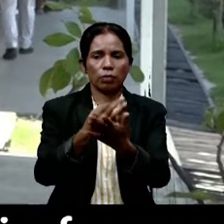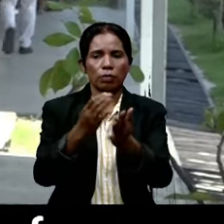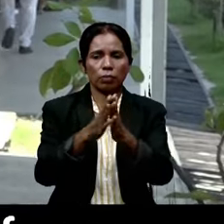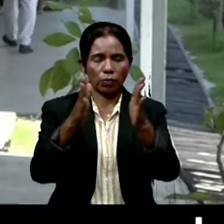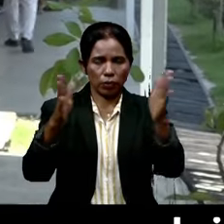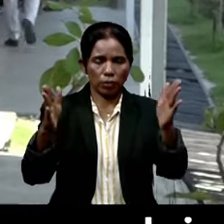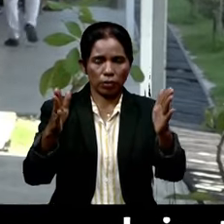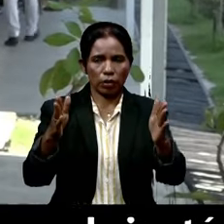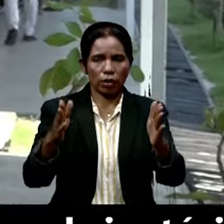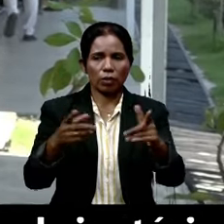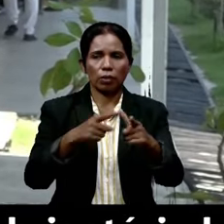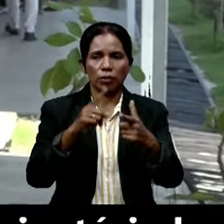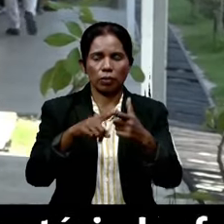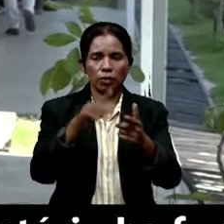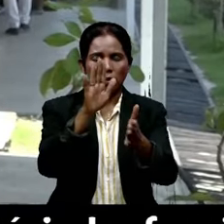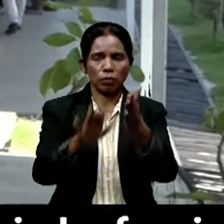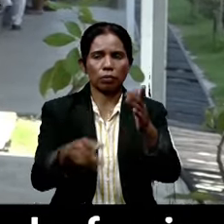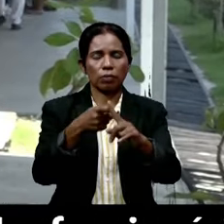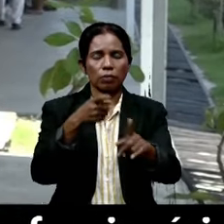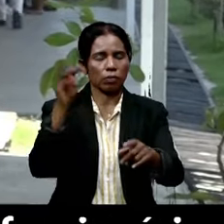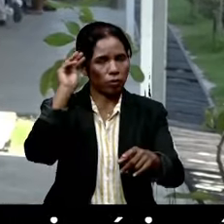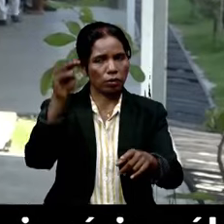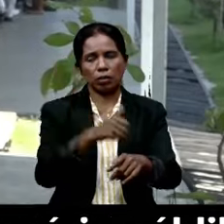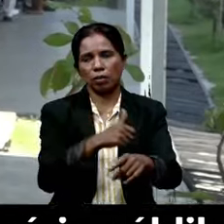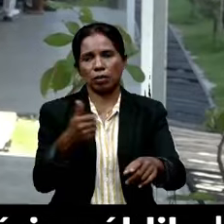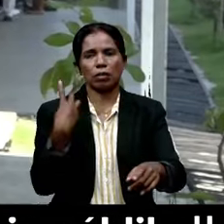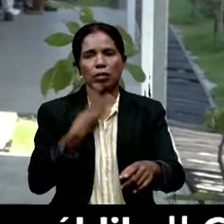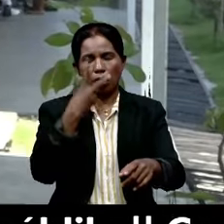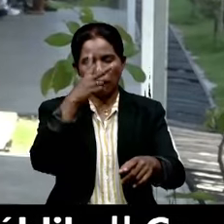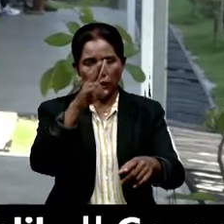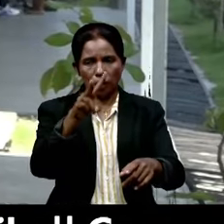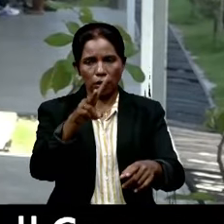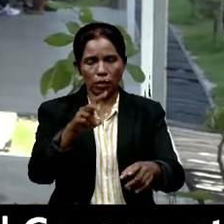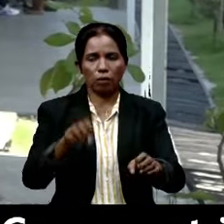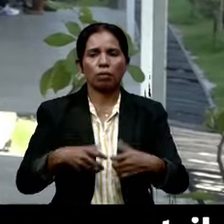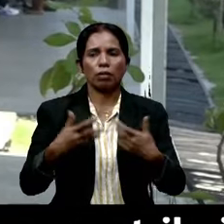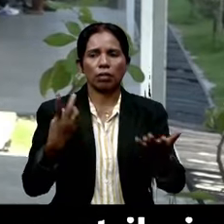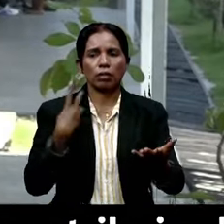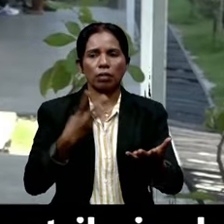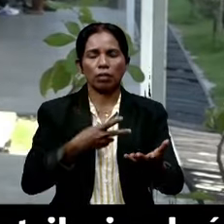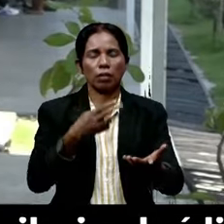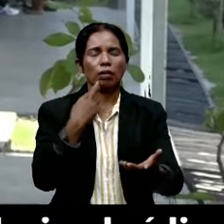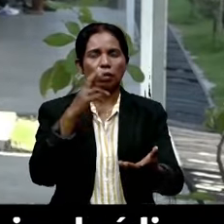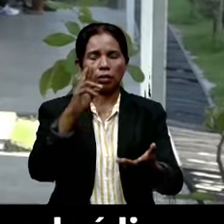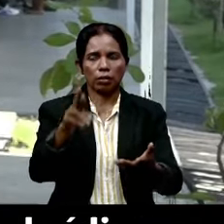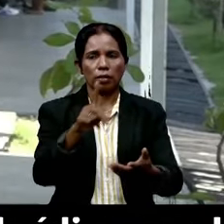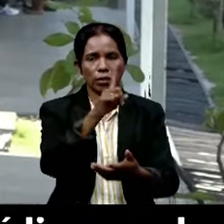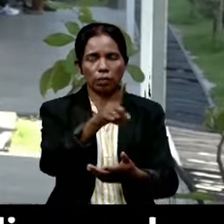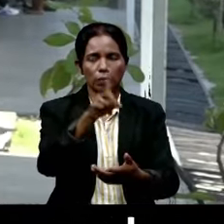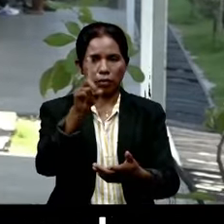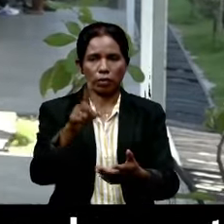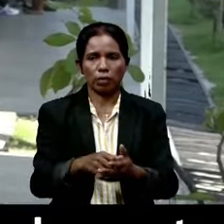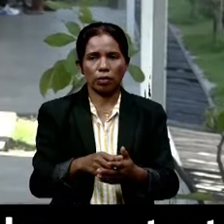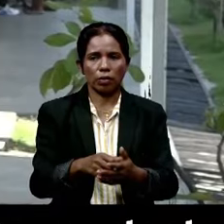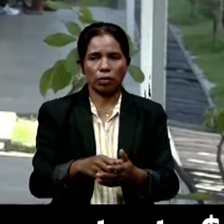ba depois diminui husi ministério serselu pa ito de hareto assunto ne hanusa ita resolve to ida por ida se